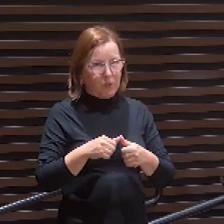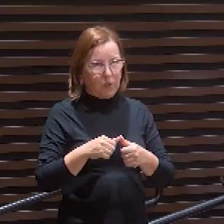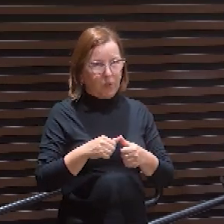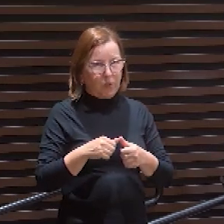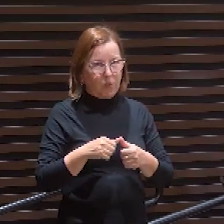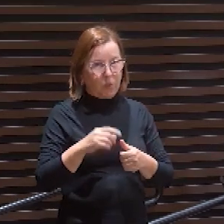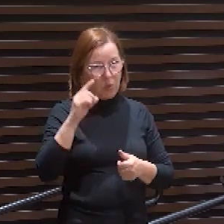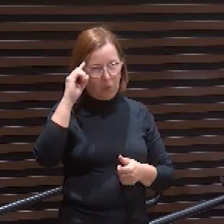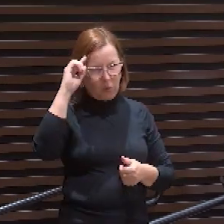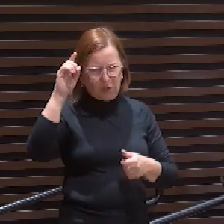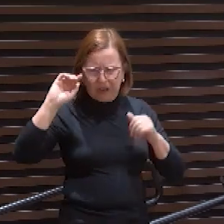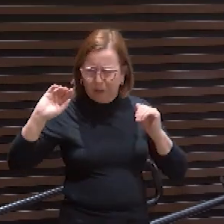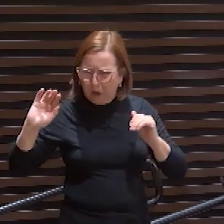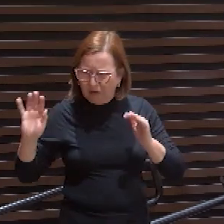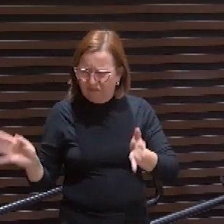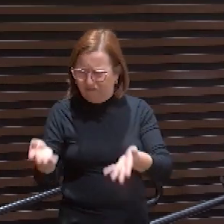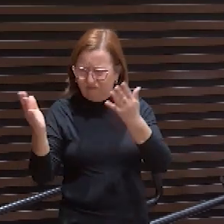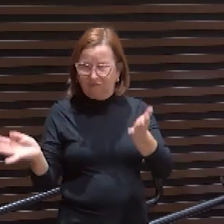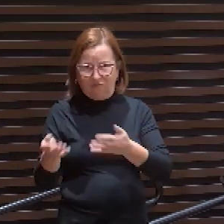de rapina.